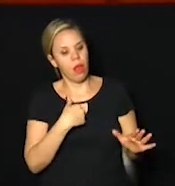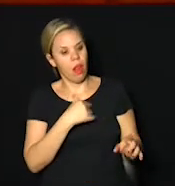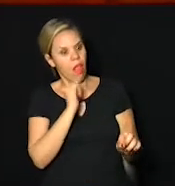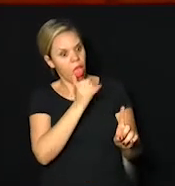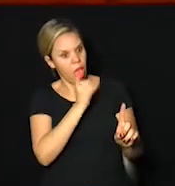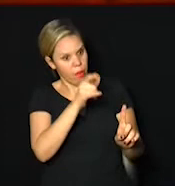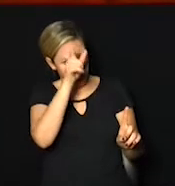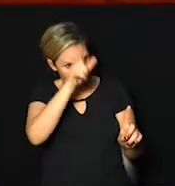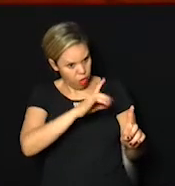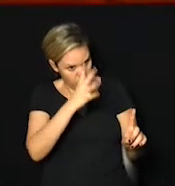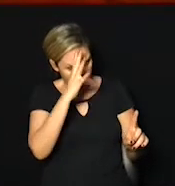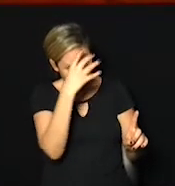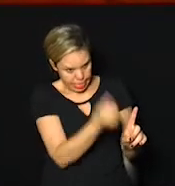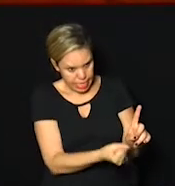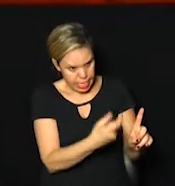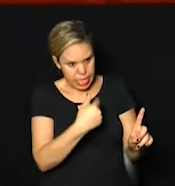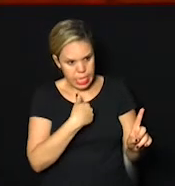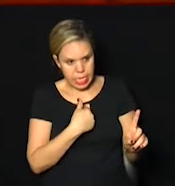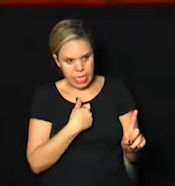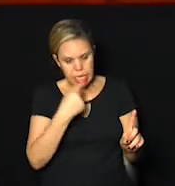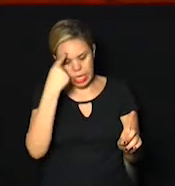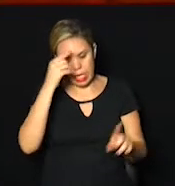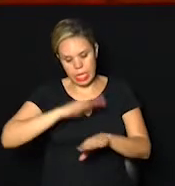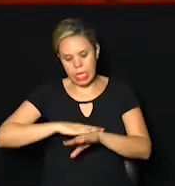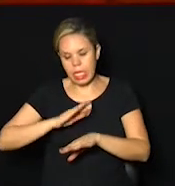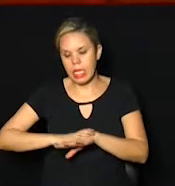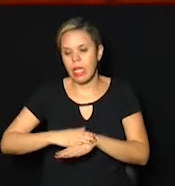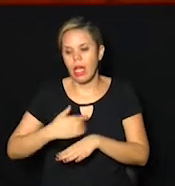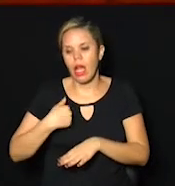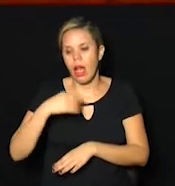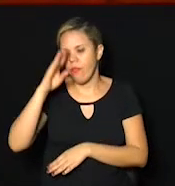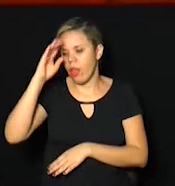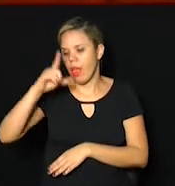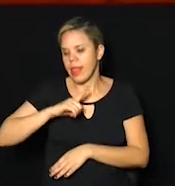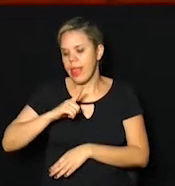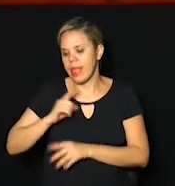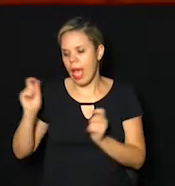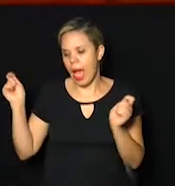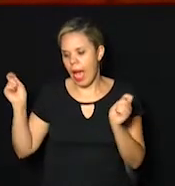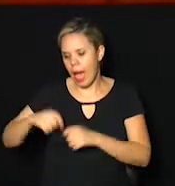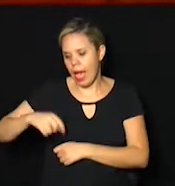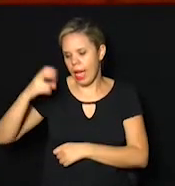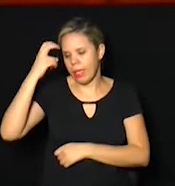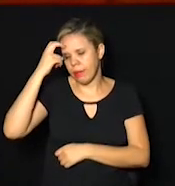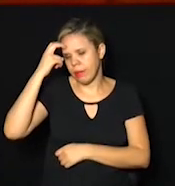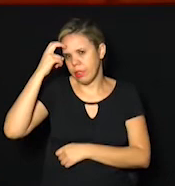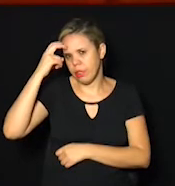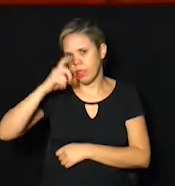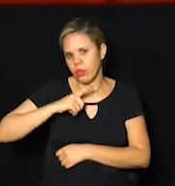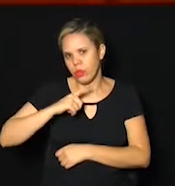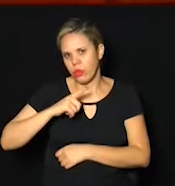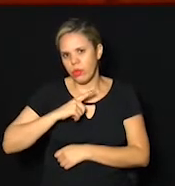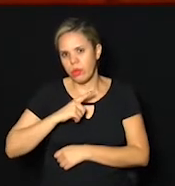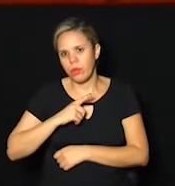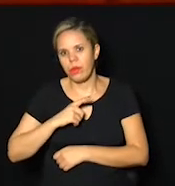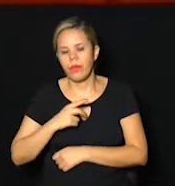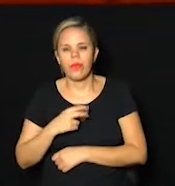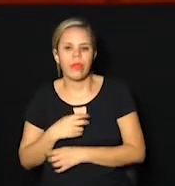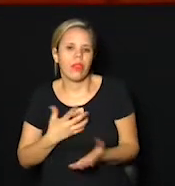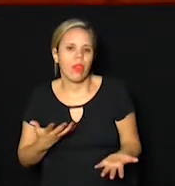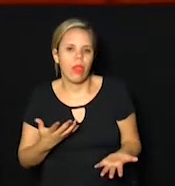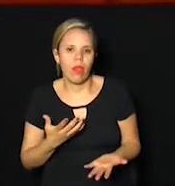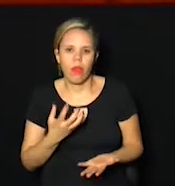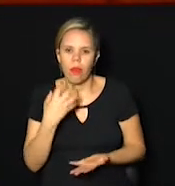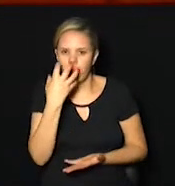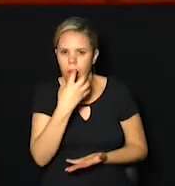eu quero trazer alguém para o meu lado, é fundamental que eu tenha a capacidade de baixar o tom das